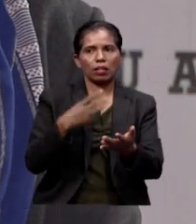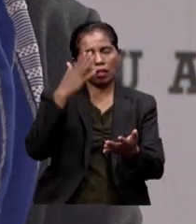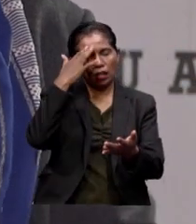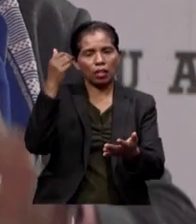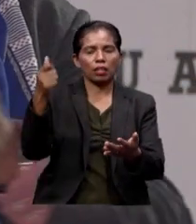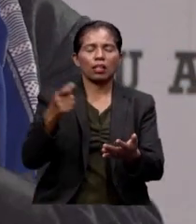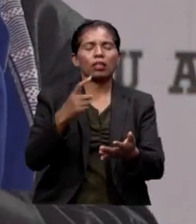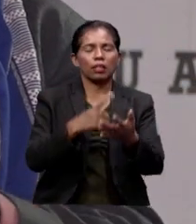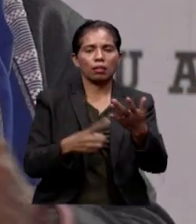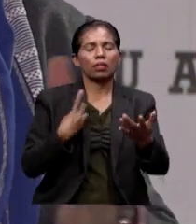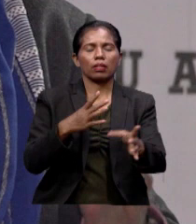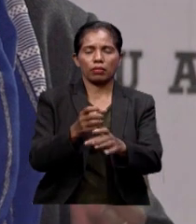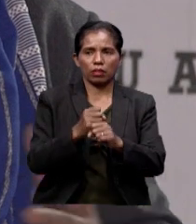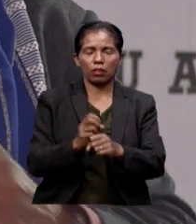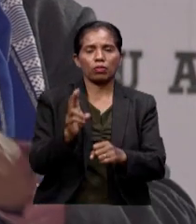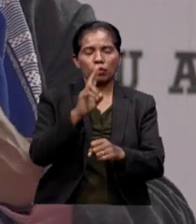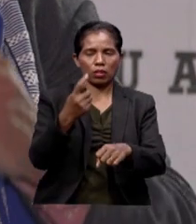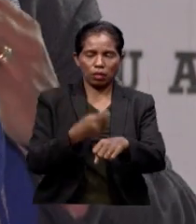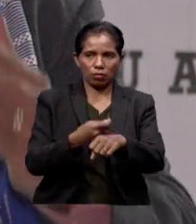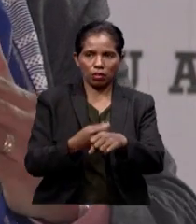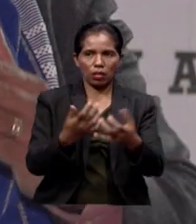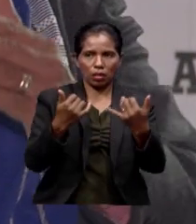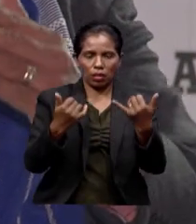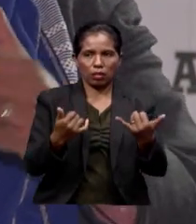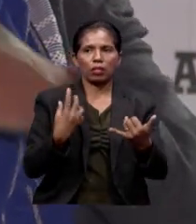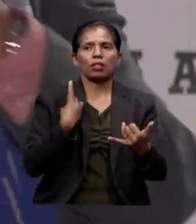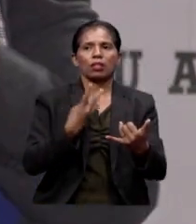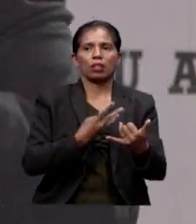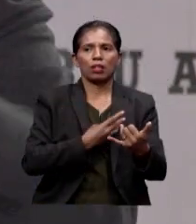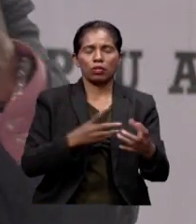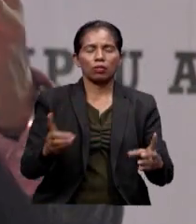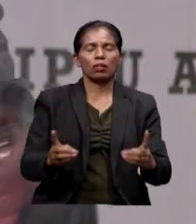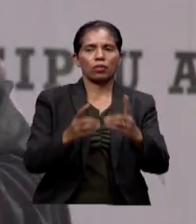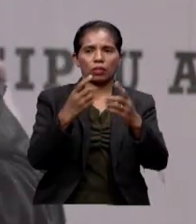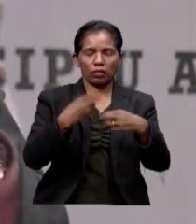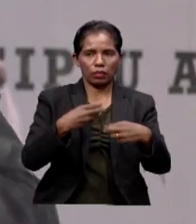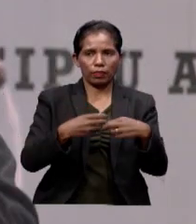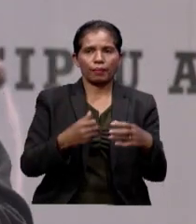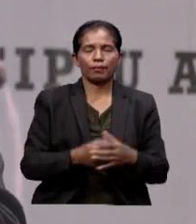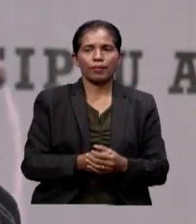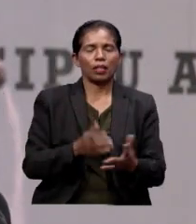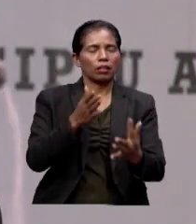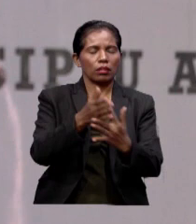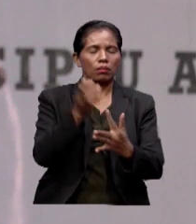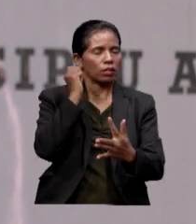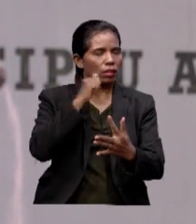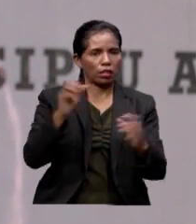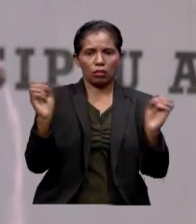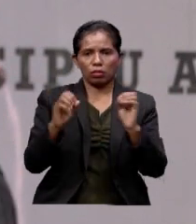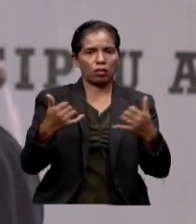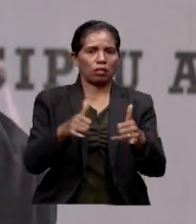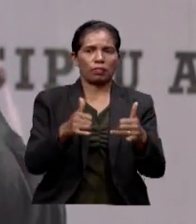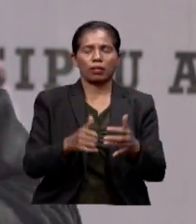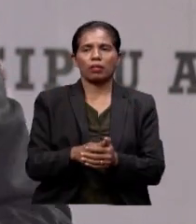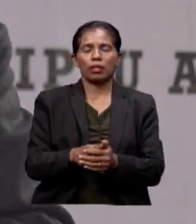bokan. Nebe, aproveite ita agora ne, o mandato fo inting organiza, ata sor desafios. Ala zaun azian los bota lima.